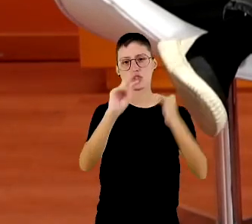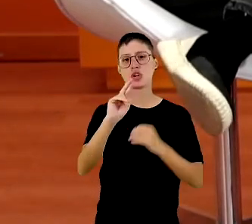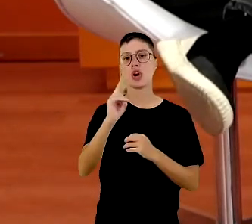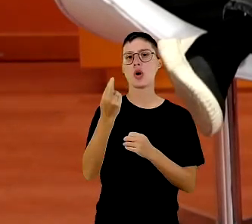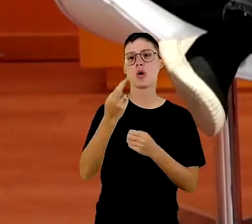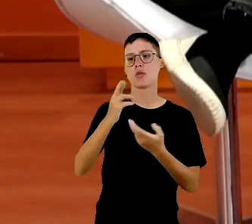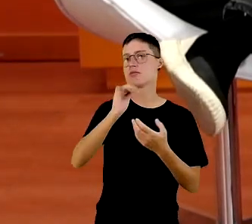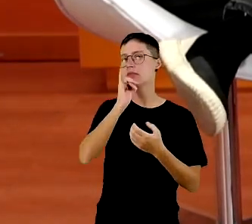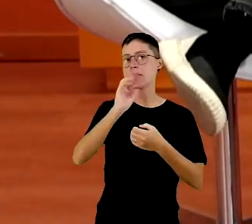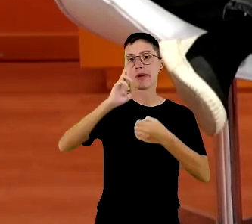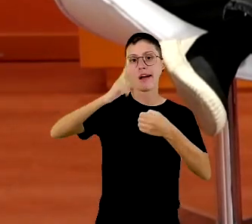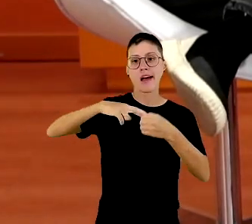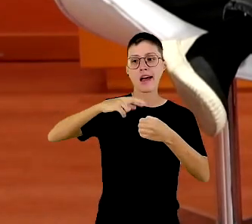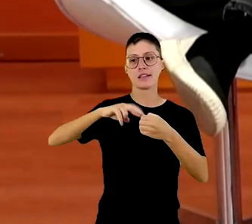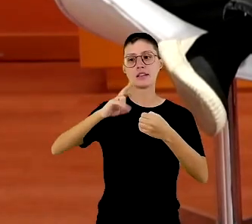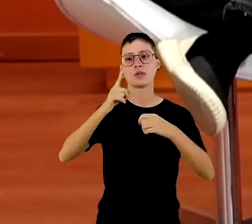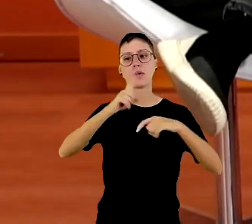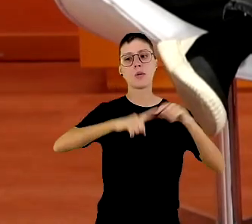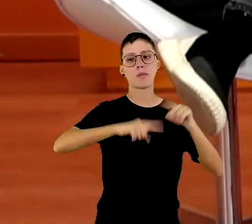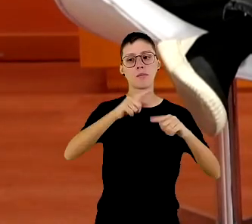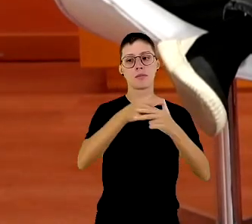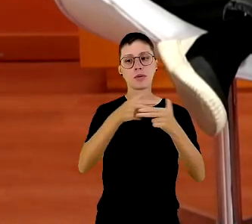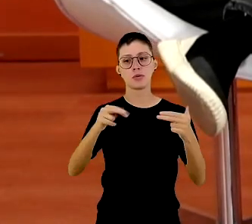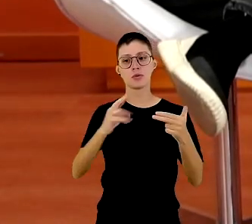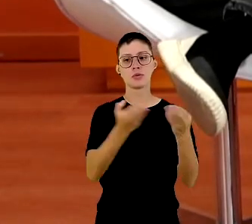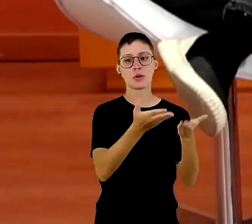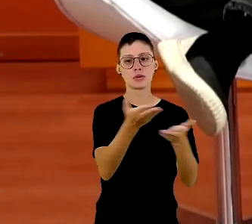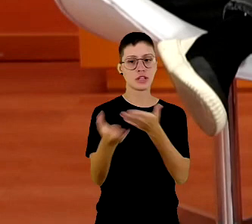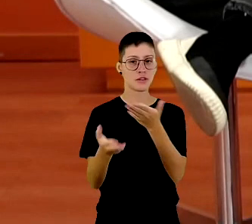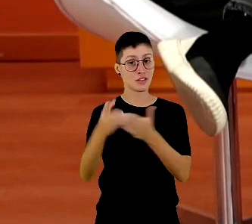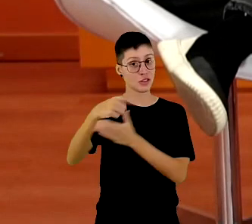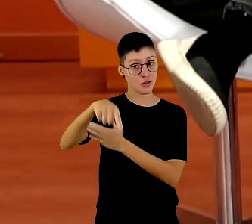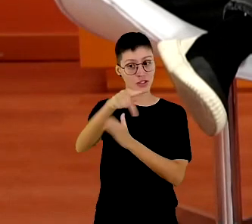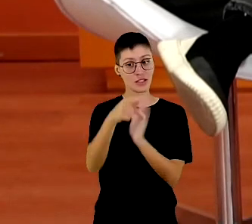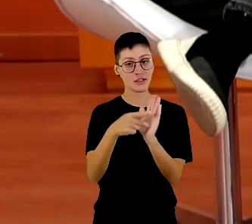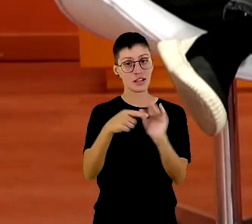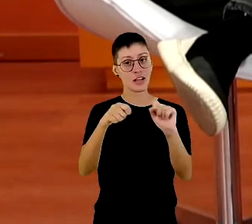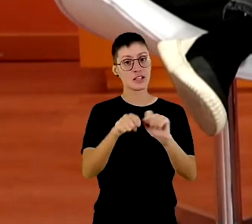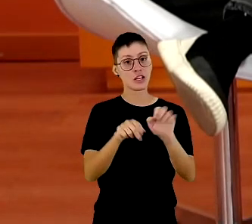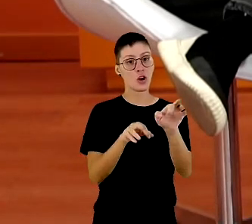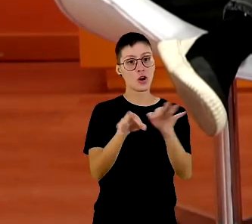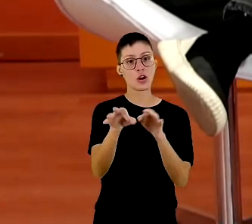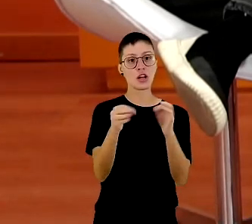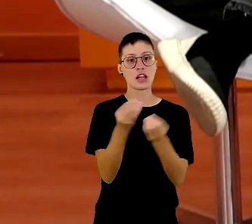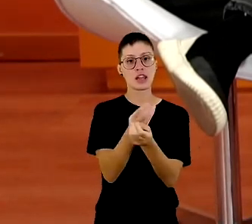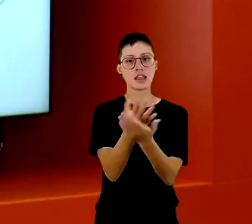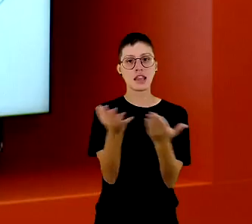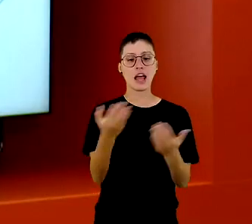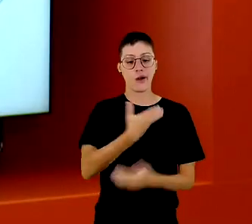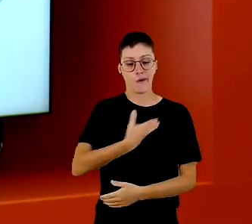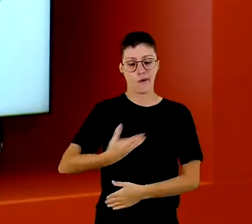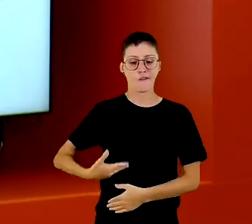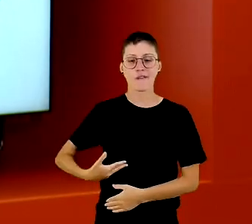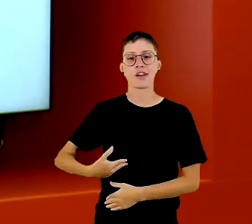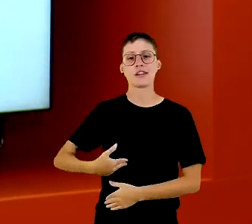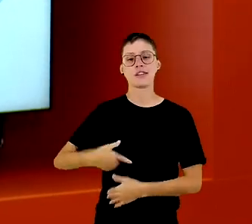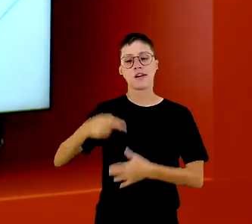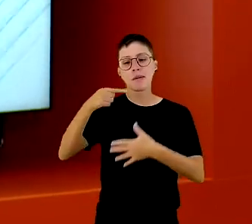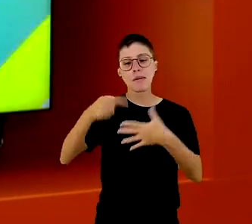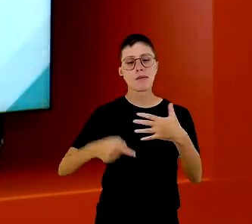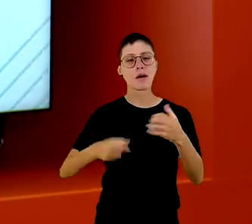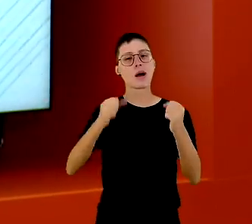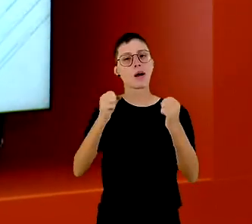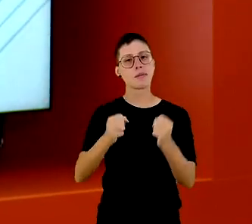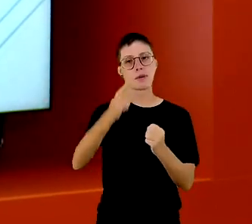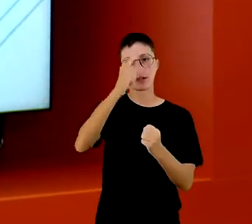dos produtos, dos serviços que vocês estão, na verdade, pensando em prover para os clientes, e aí podem ser consumidores, pessoa física, ou